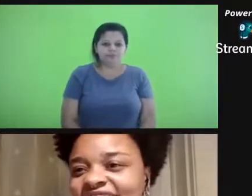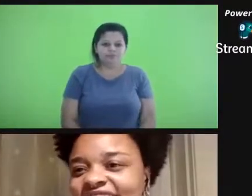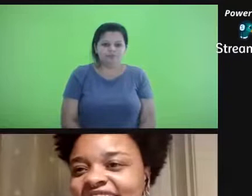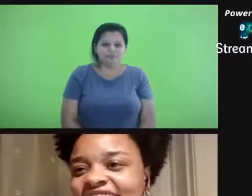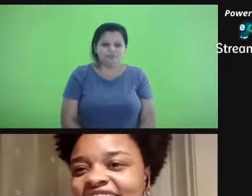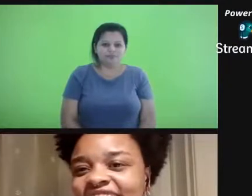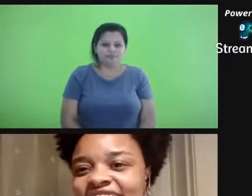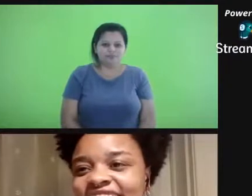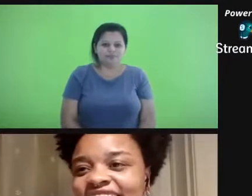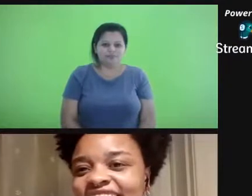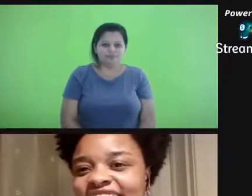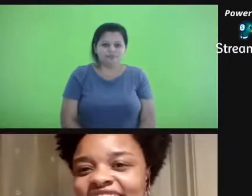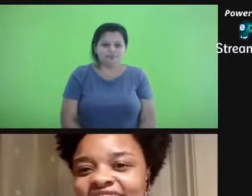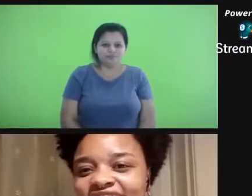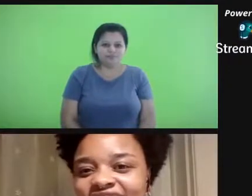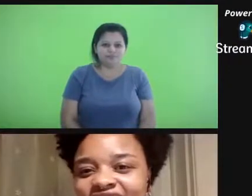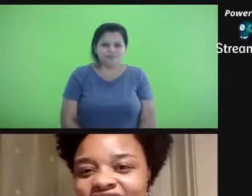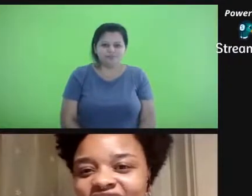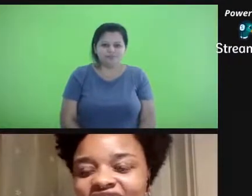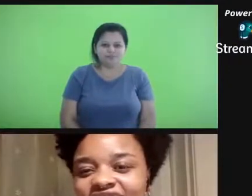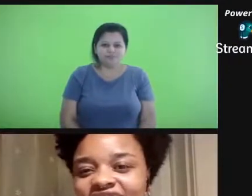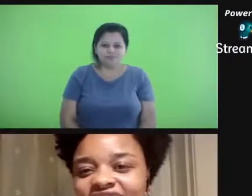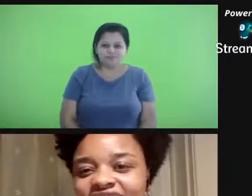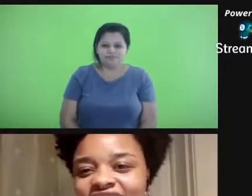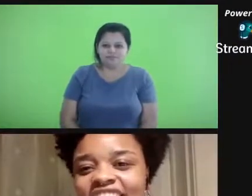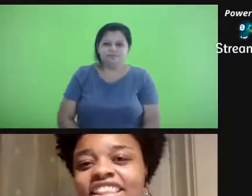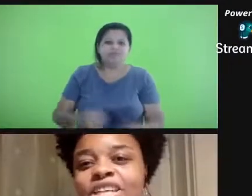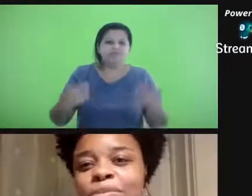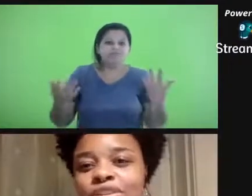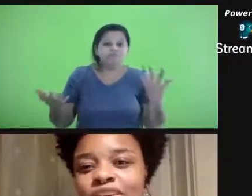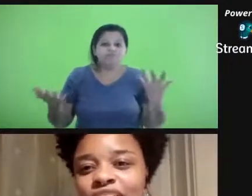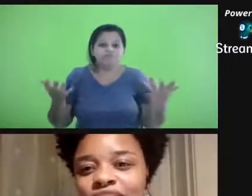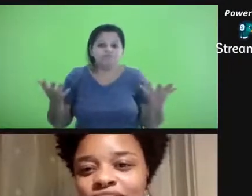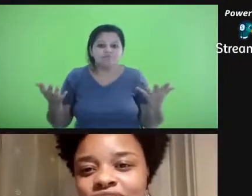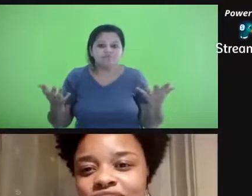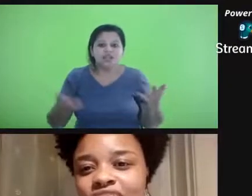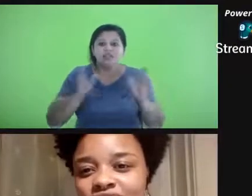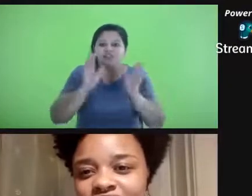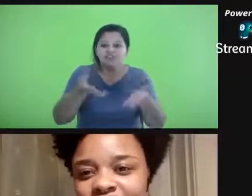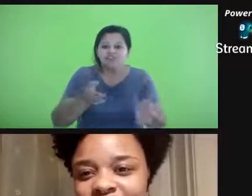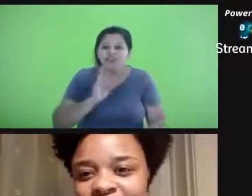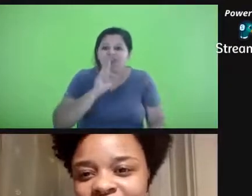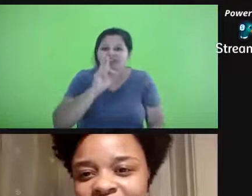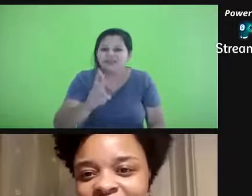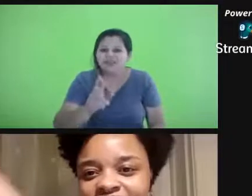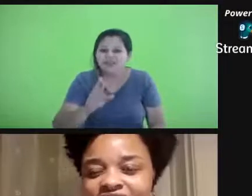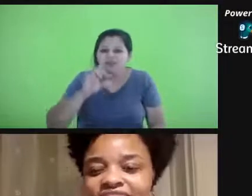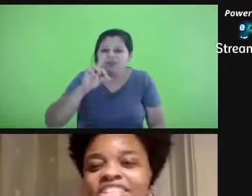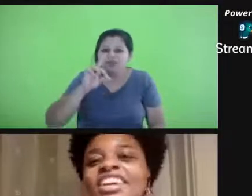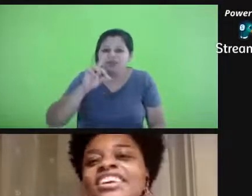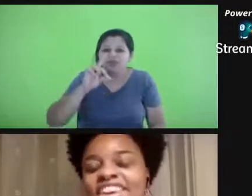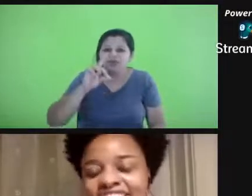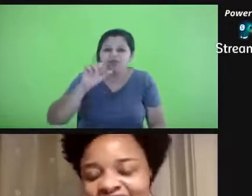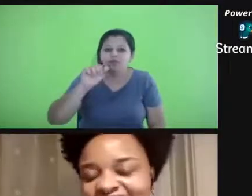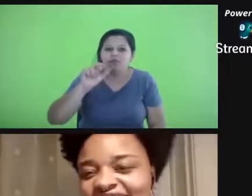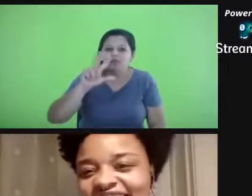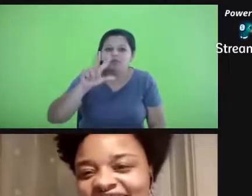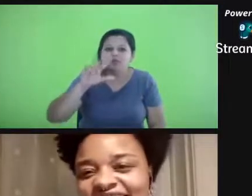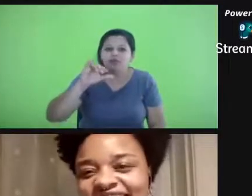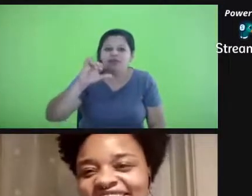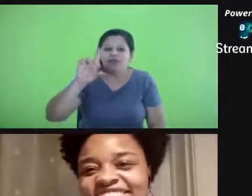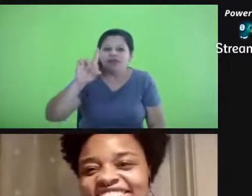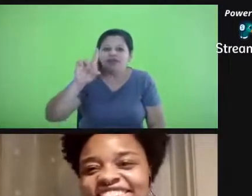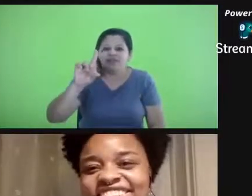De novo, né? Sou bem contemplada aí também pela fala da Joyce. Né? Alguém até David respondeu, ó, Ajaí, foi o David.